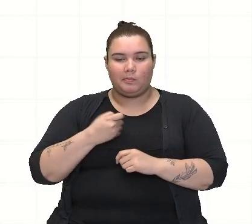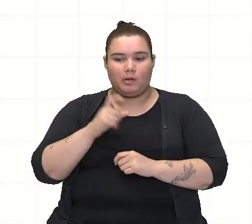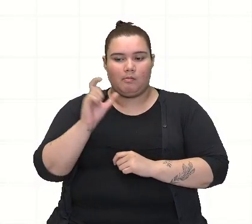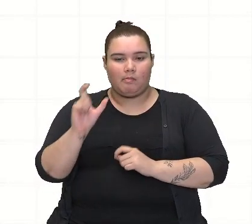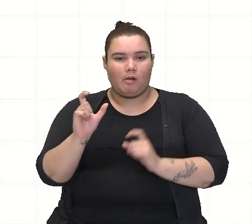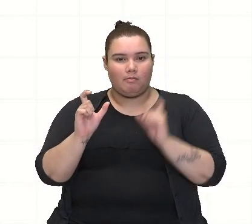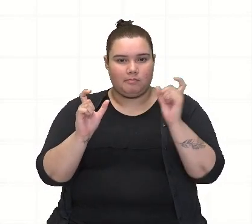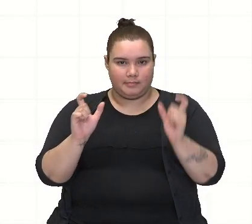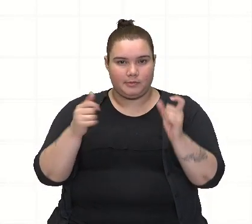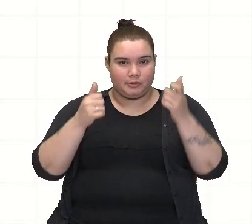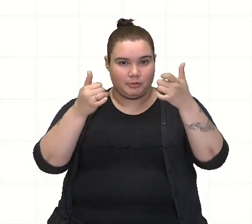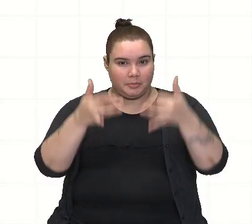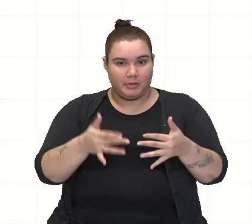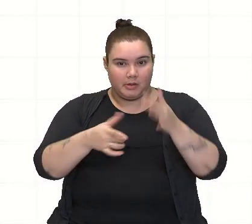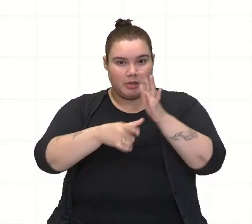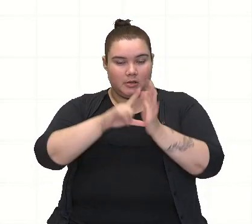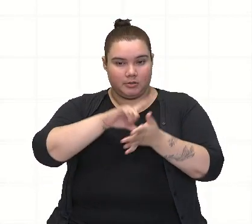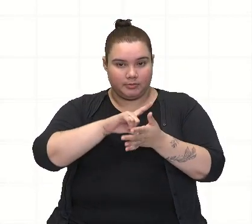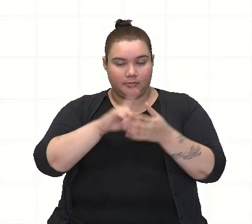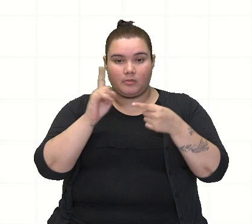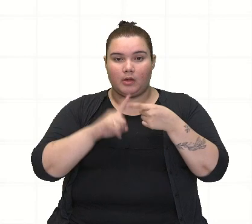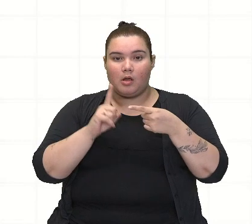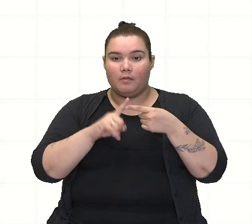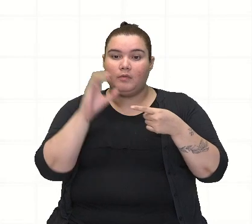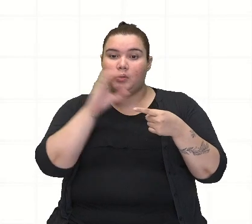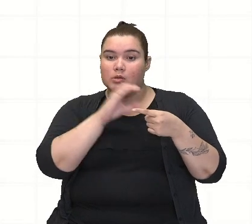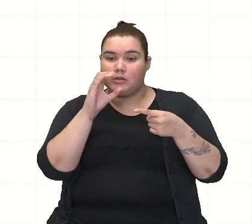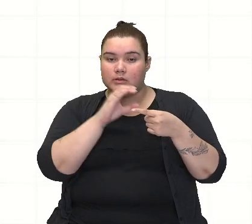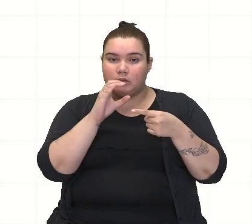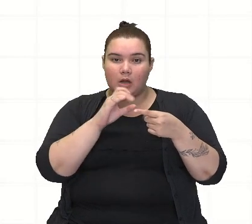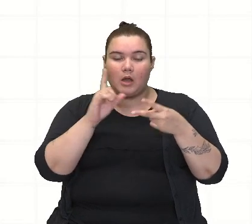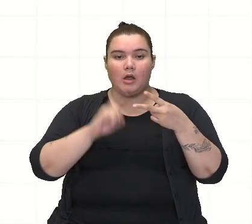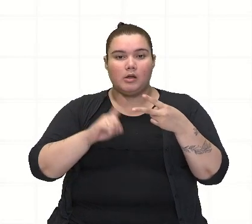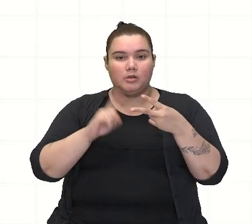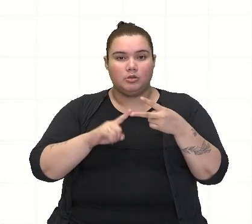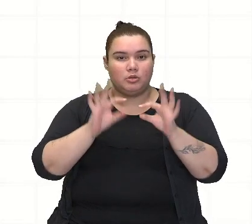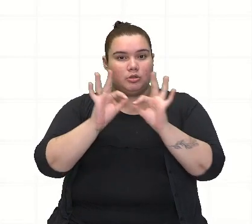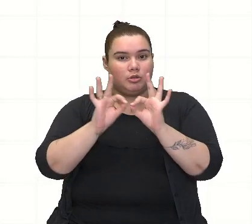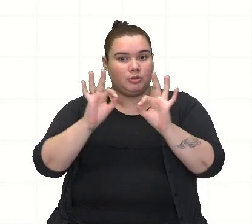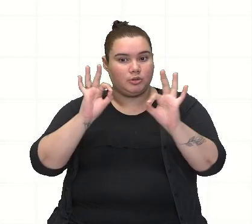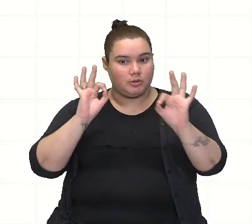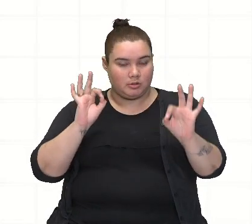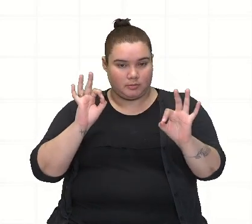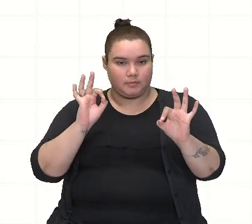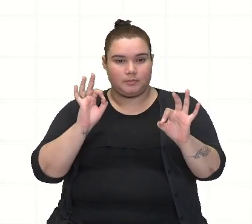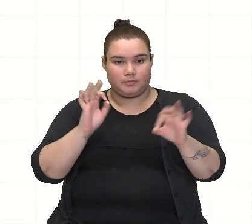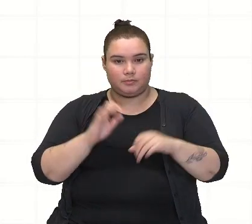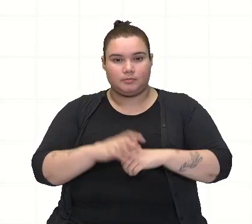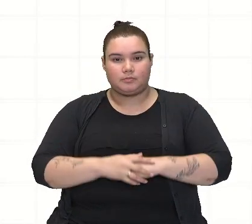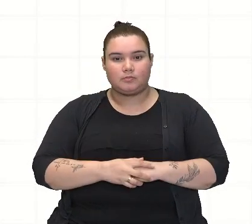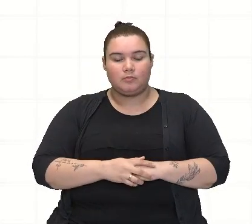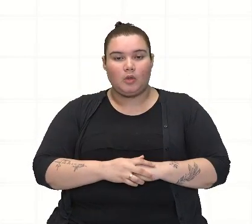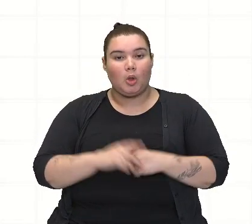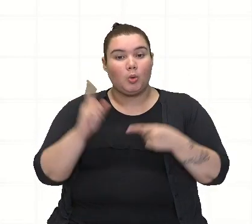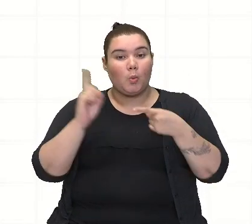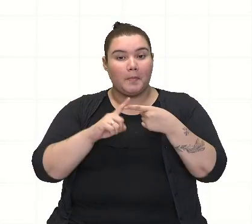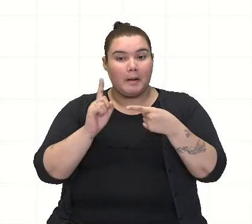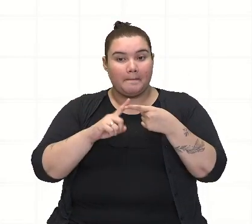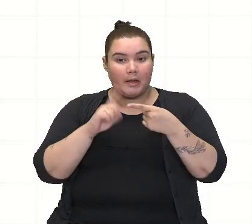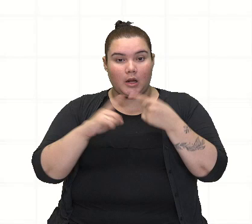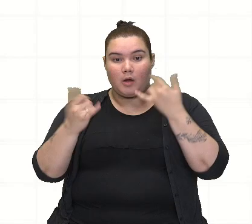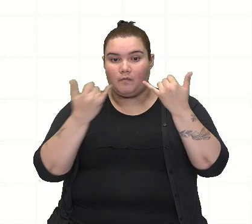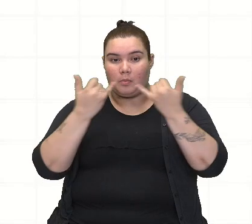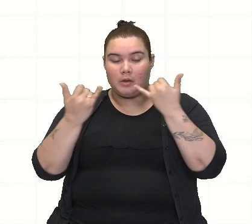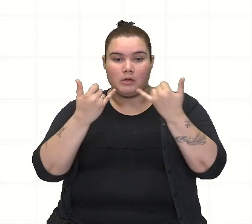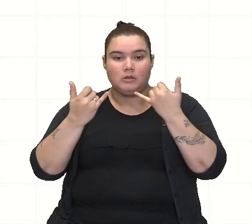havia mencionado, velocidade e distância. Então, na primeira situação, podemos escrever